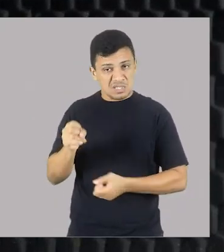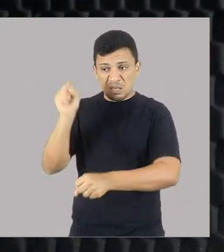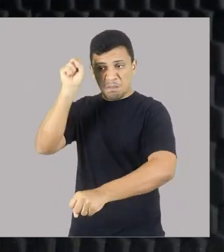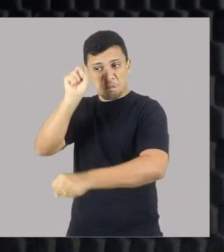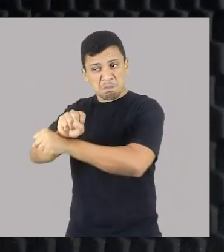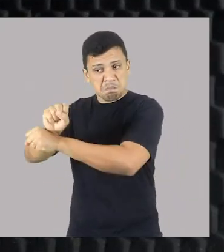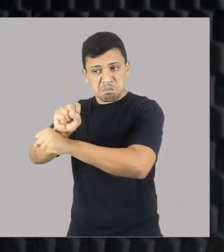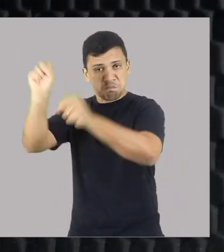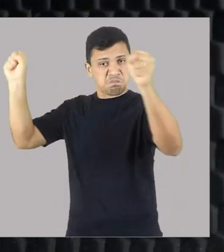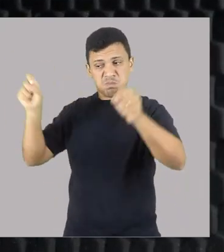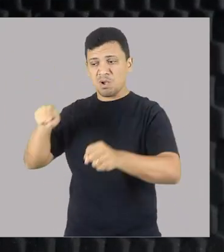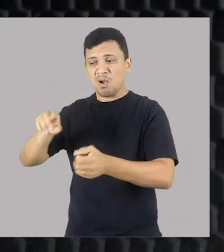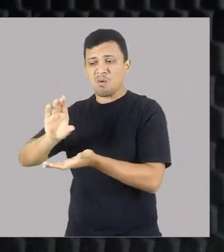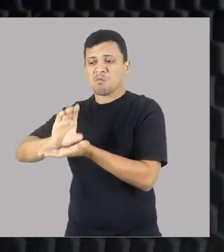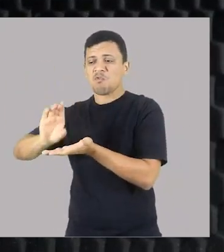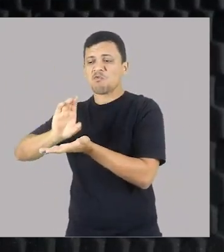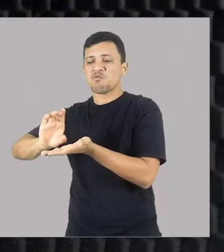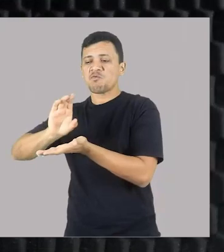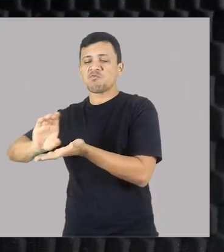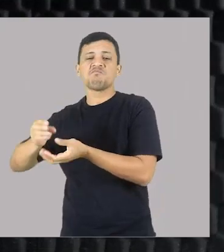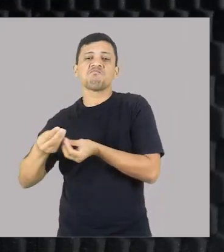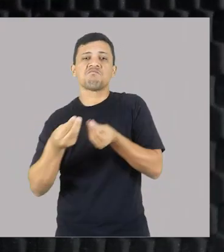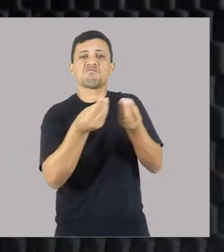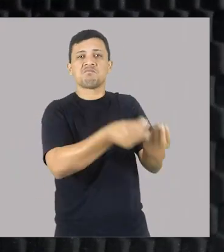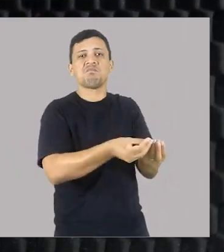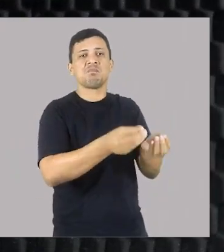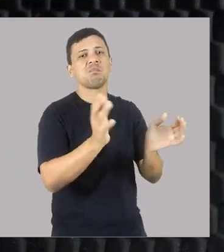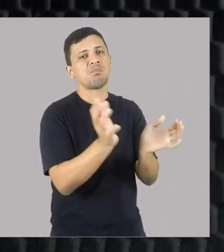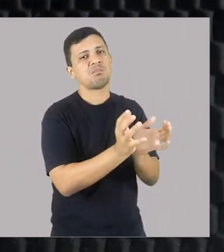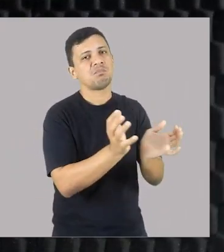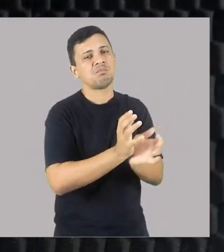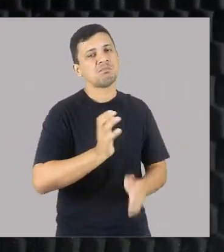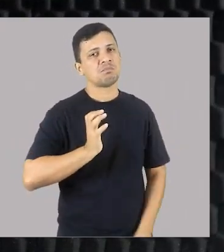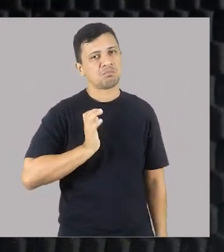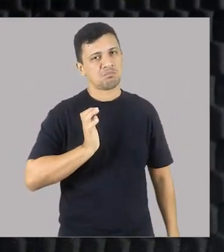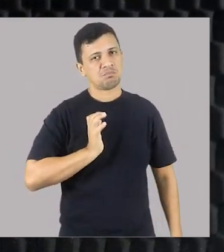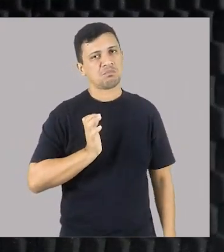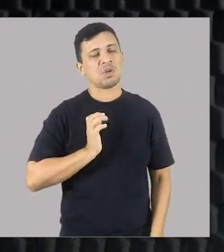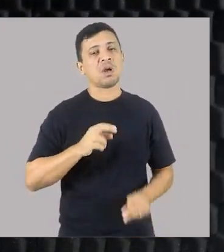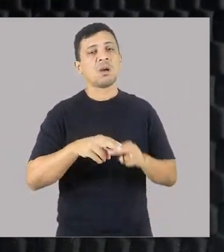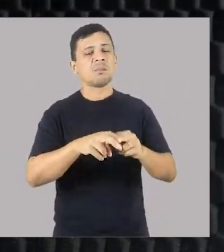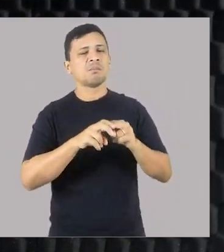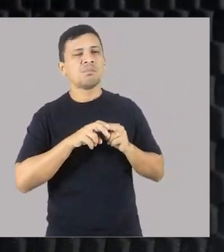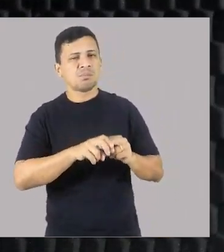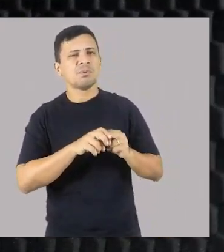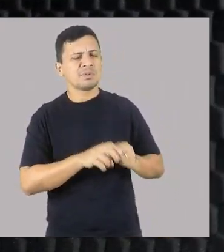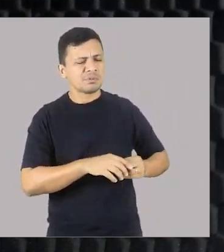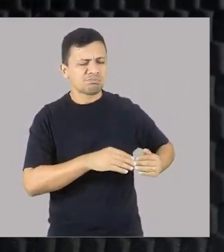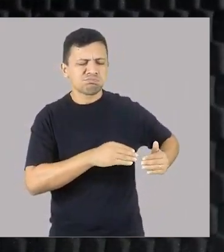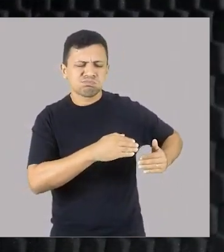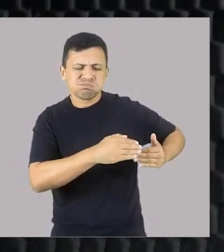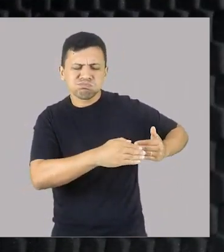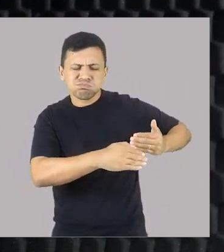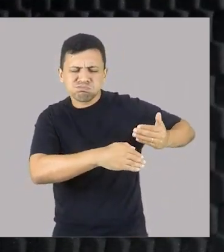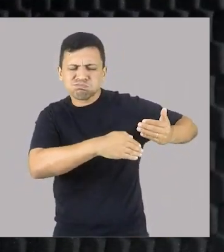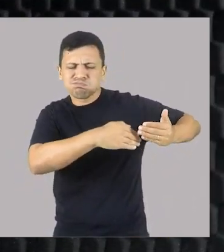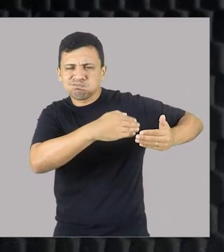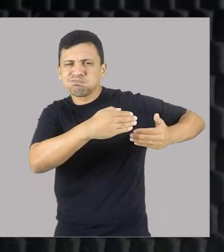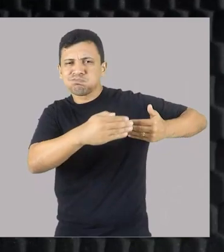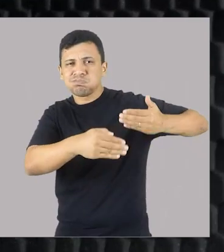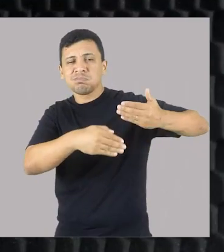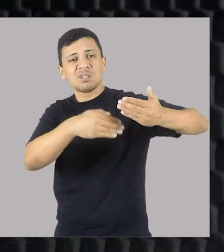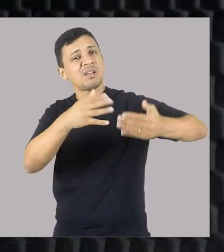abolição. Então, essas elites vão graduando a abolição até conseguir. E